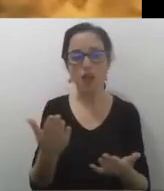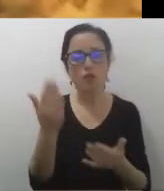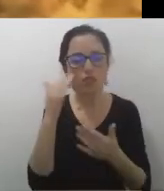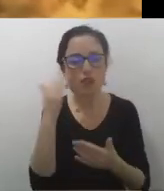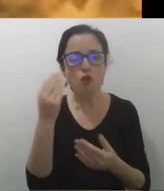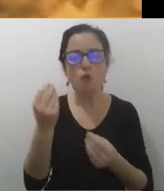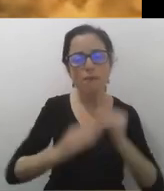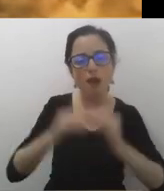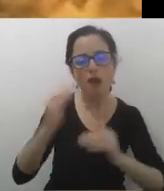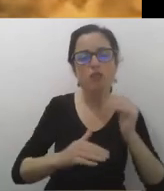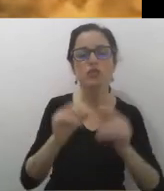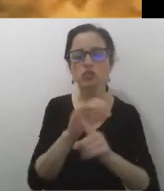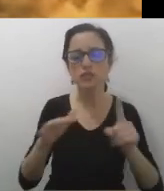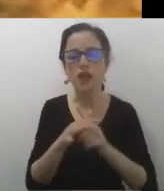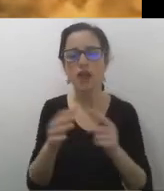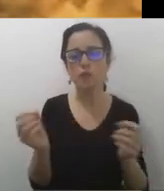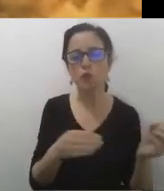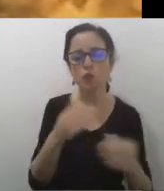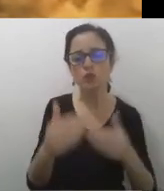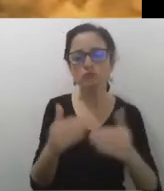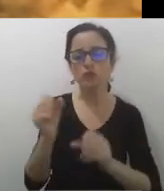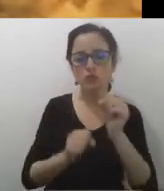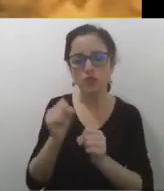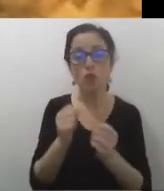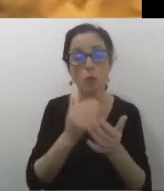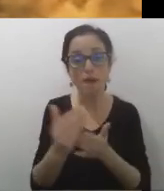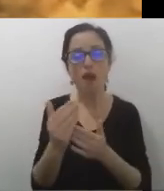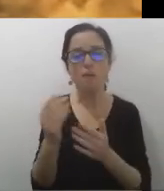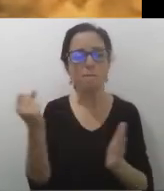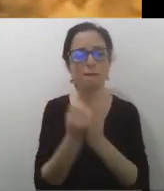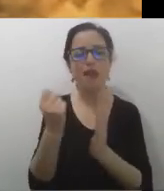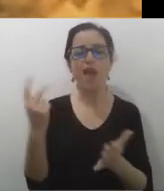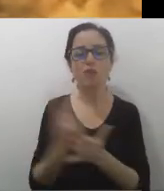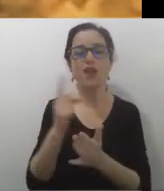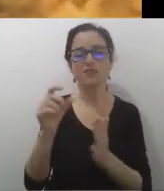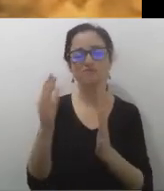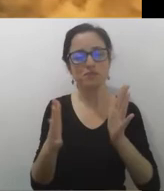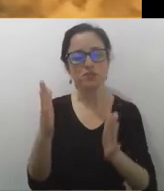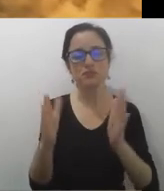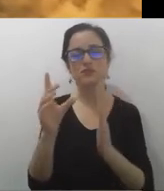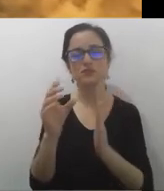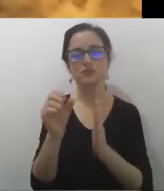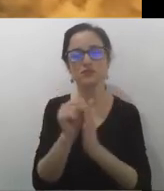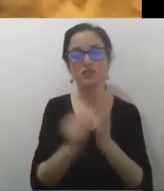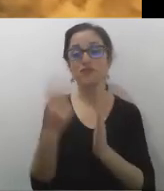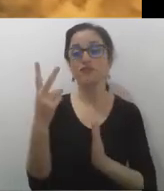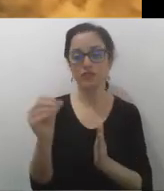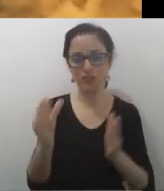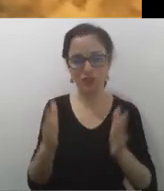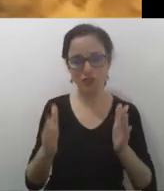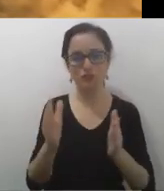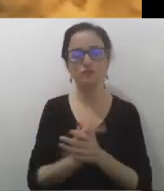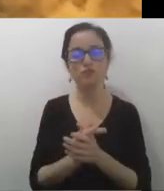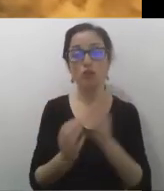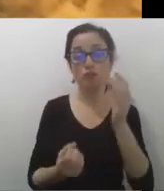país, entendendo-o como prática da sociedade moderna e industrial, a partir de alguns marcos que aconteceram em meados do século